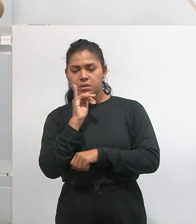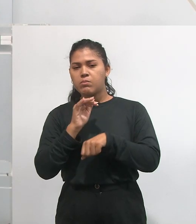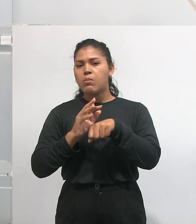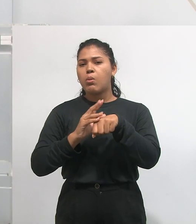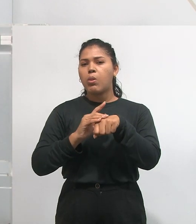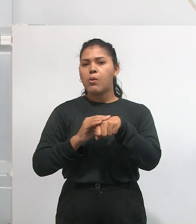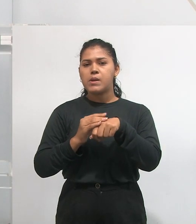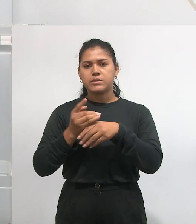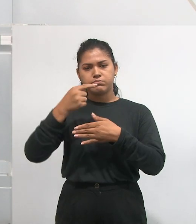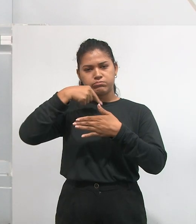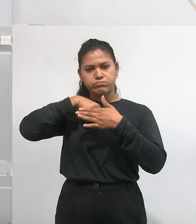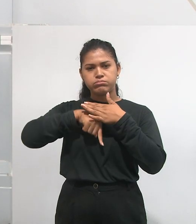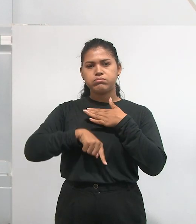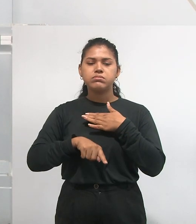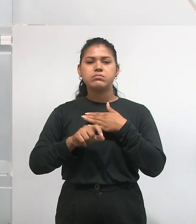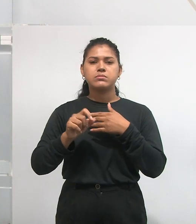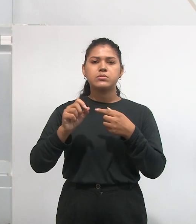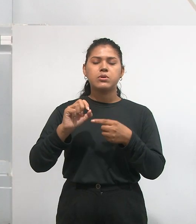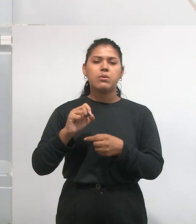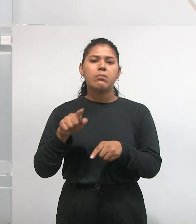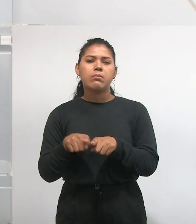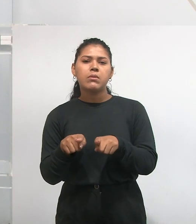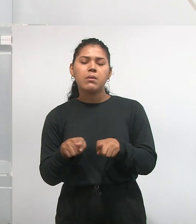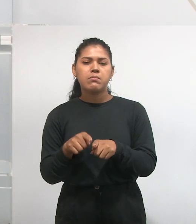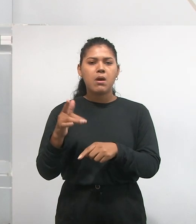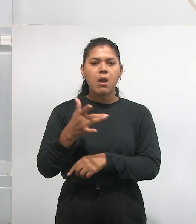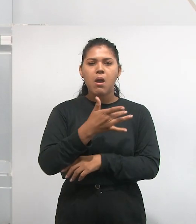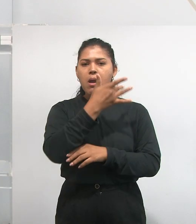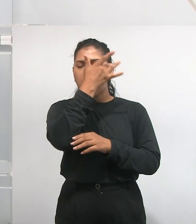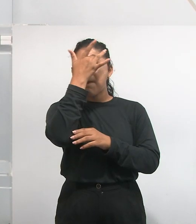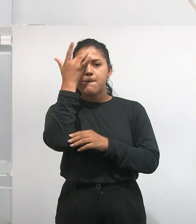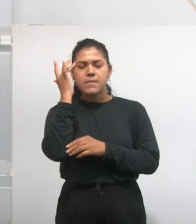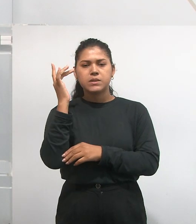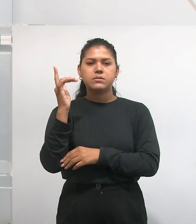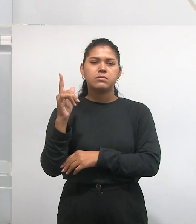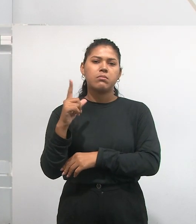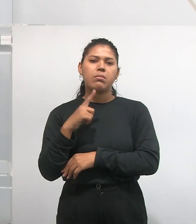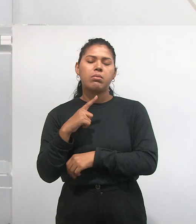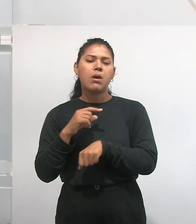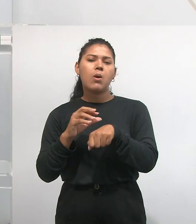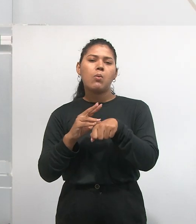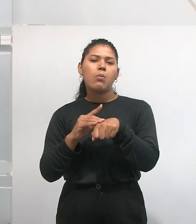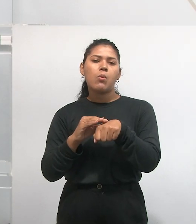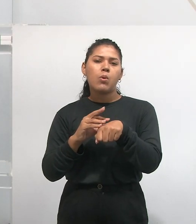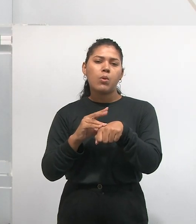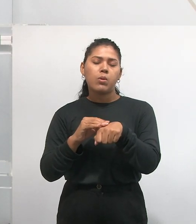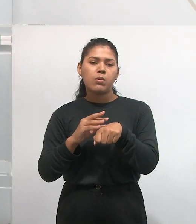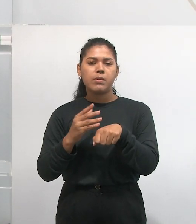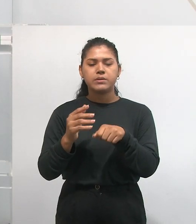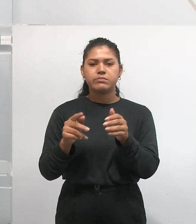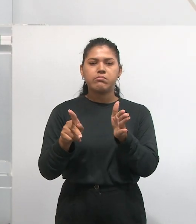infecções, os grandes quantitativos aí de pessoas que são diagnosticadas com doenças